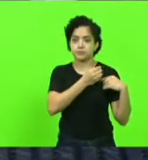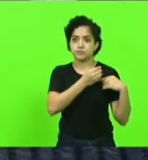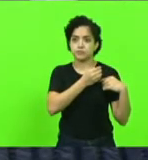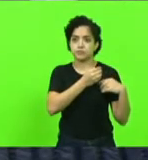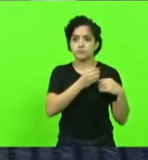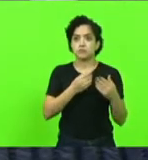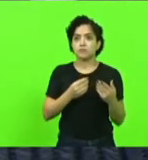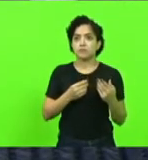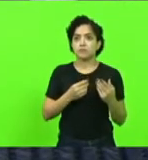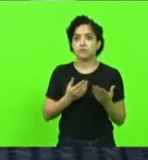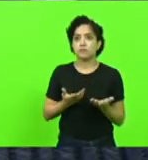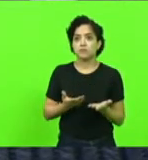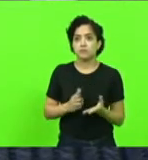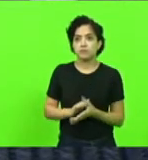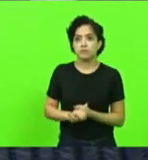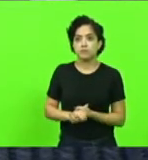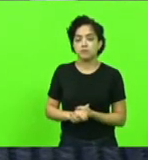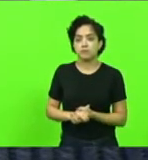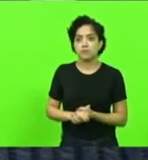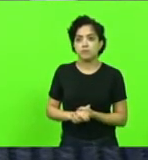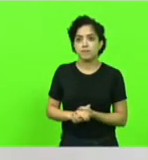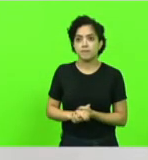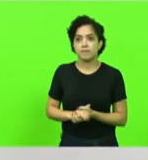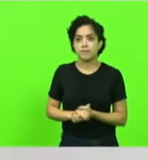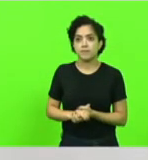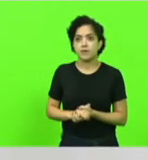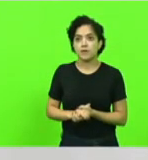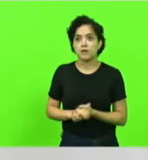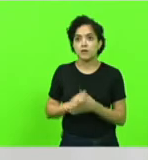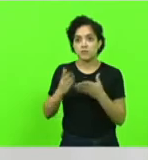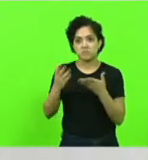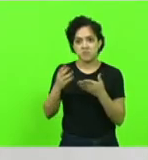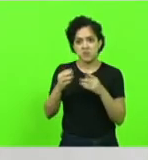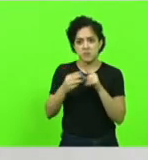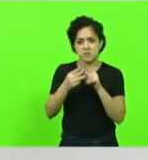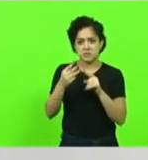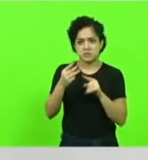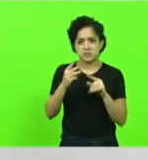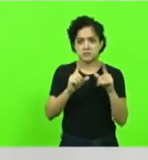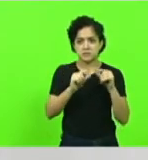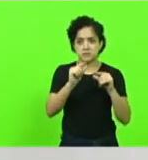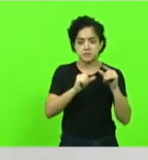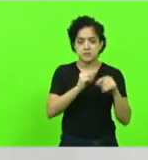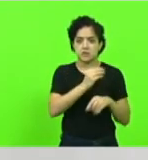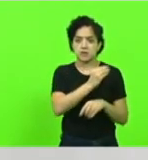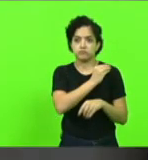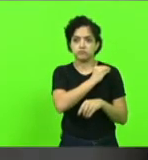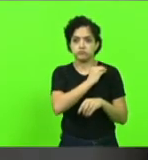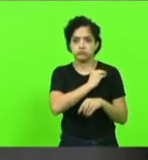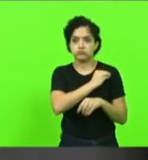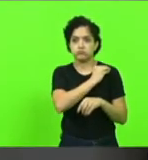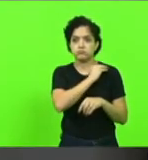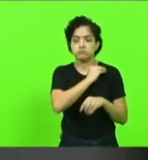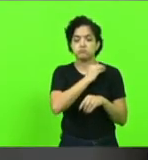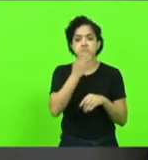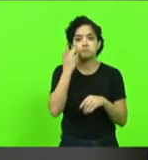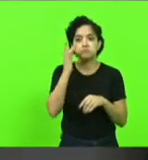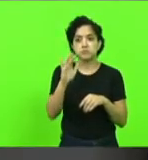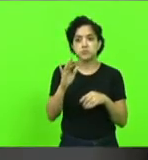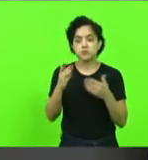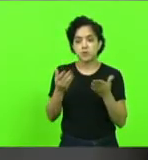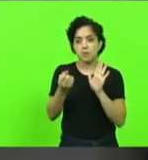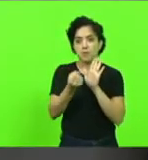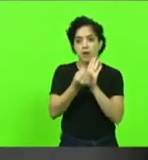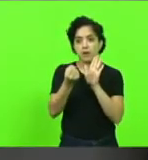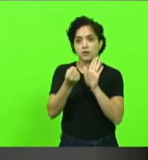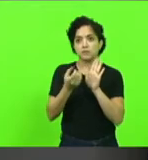Está sem óculos. Sei lá, mas há umas três estrelas ali, ó. Não sei se é botão dourado, mas a insígnia lá, ó, a